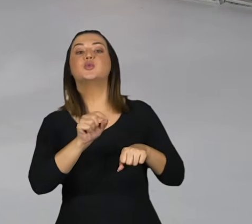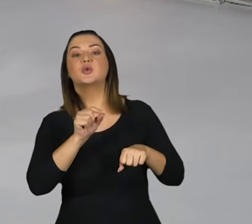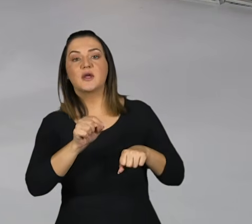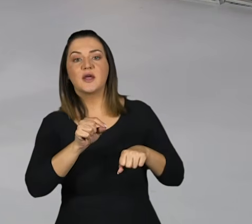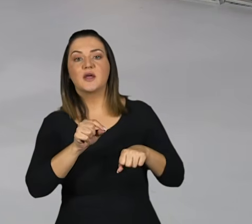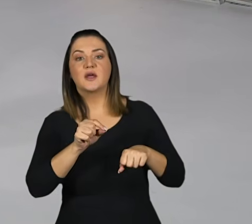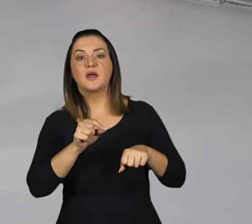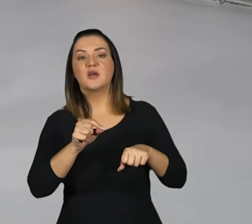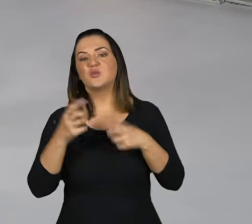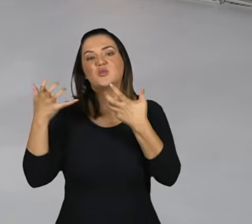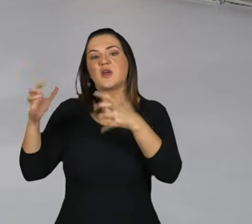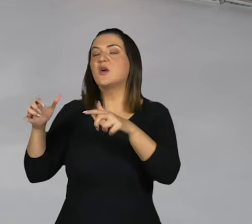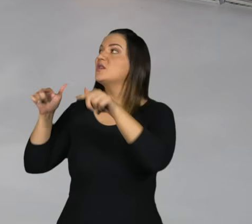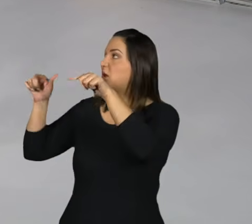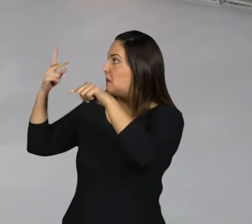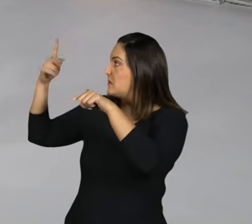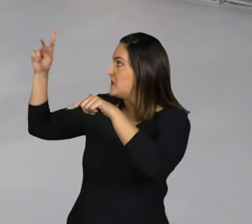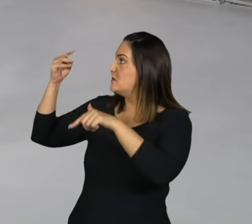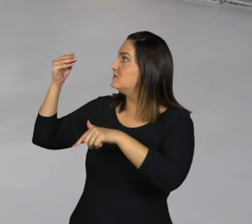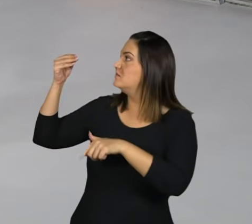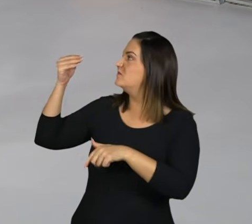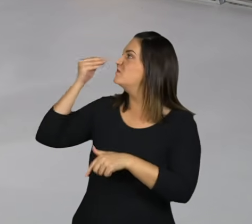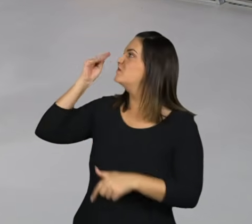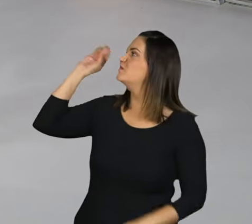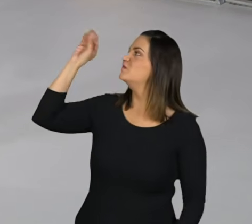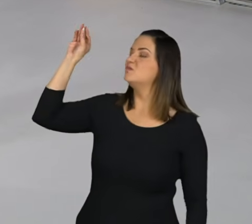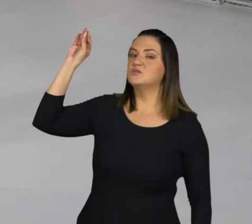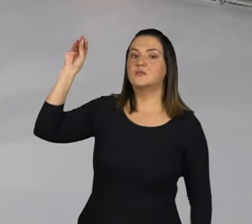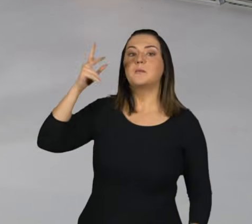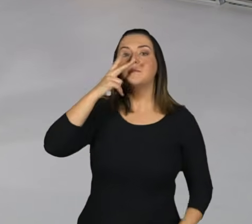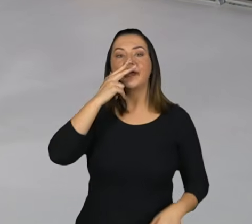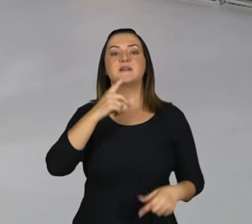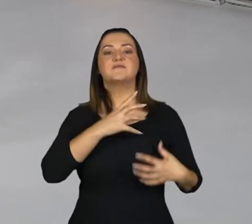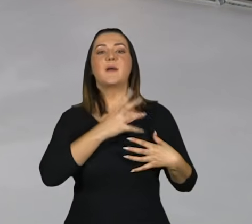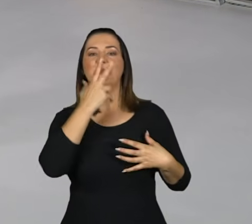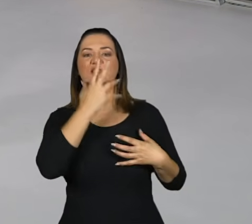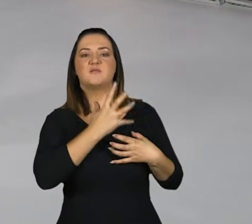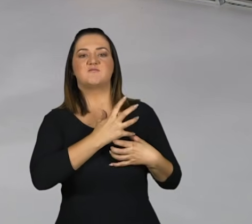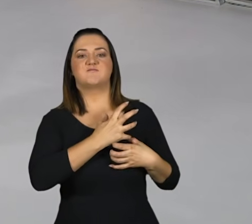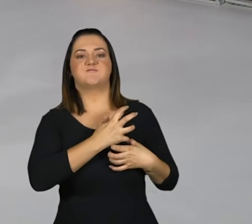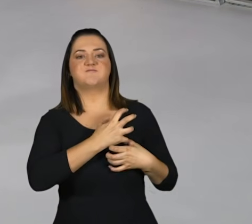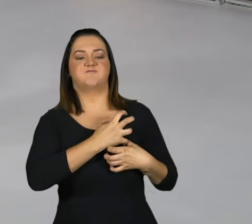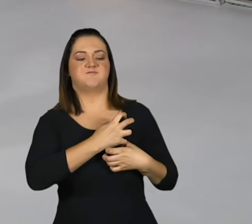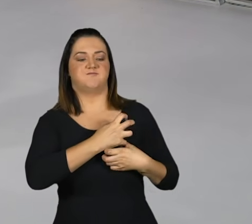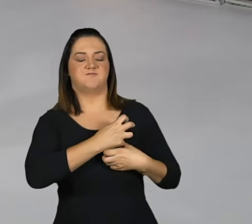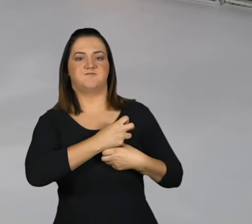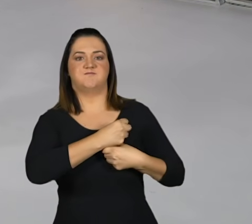não aceitar a obra do Espírito Santo. E a pessoa endurece,